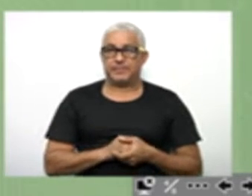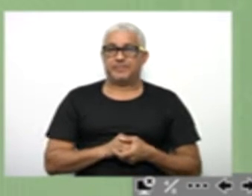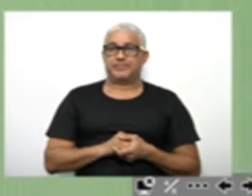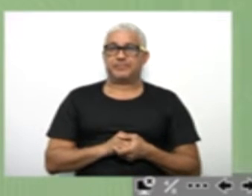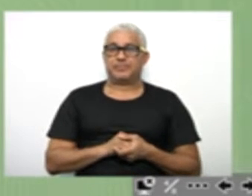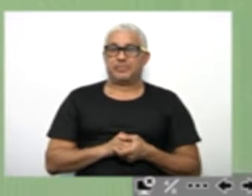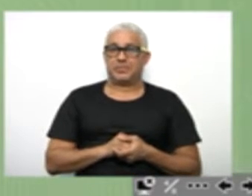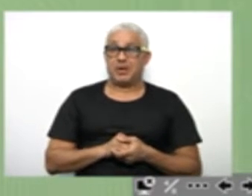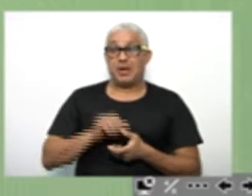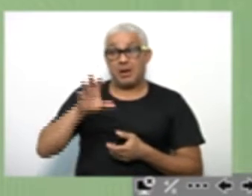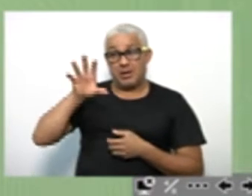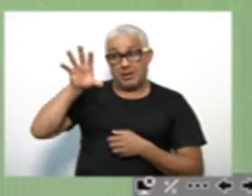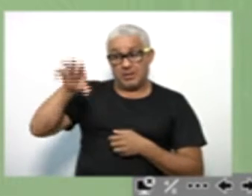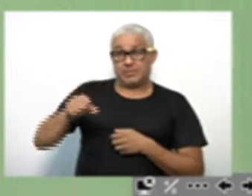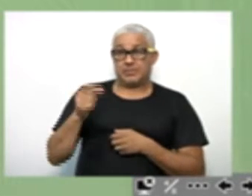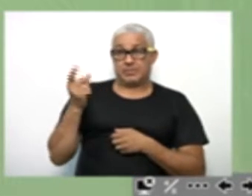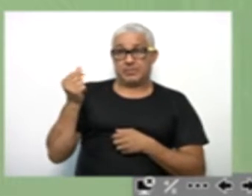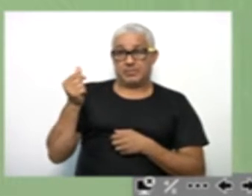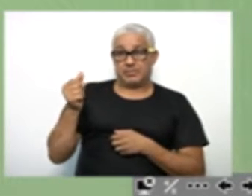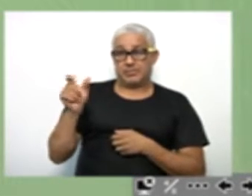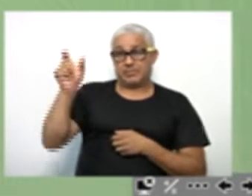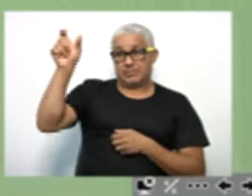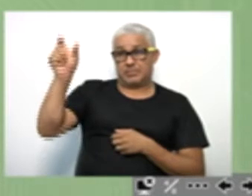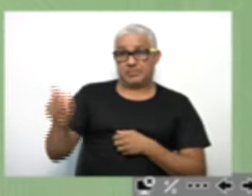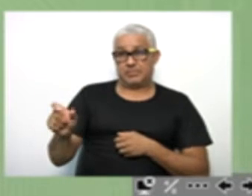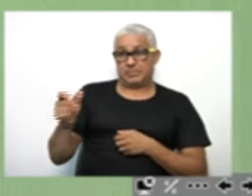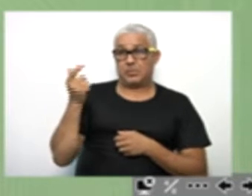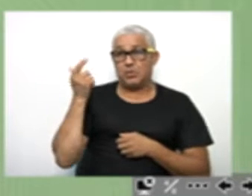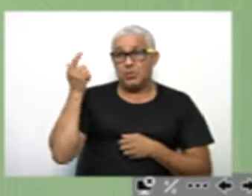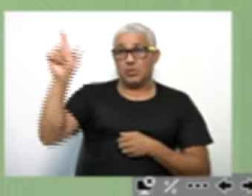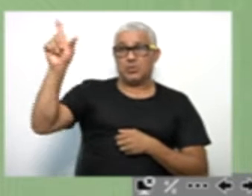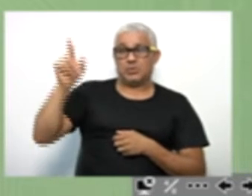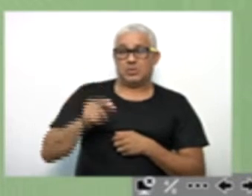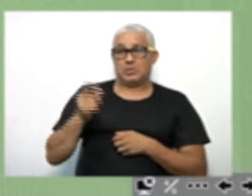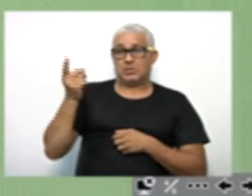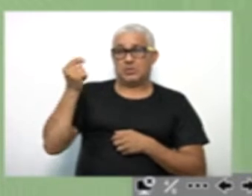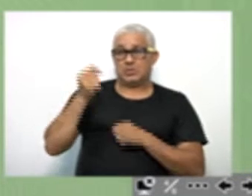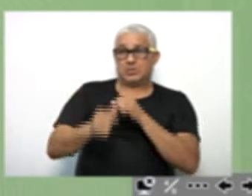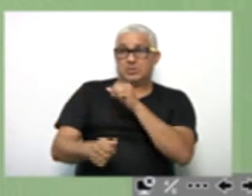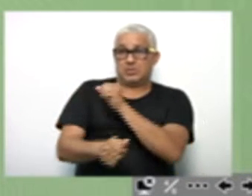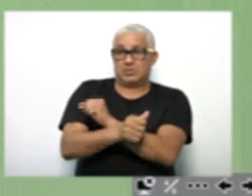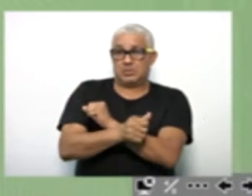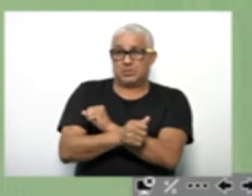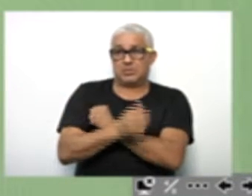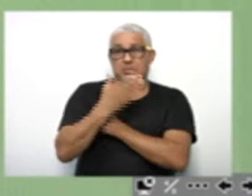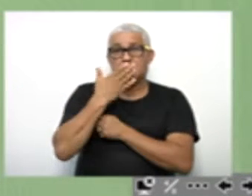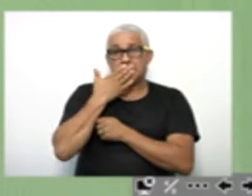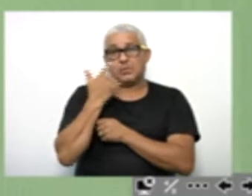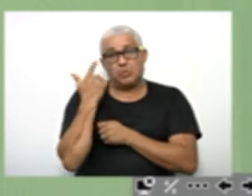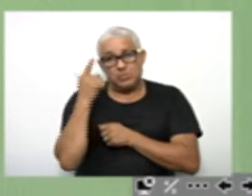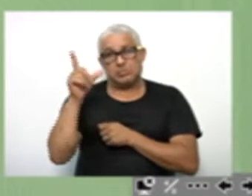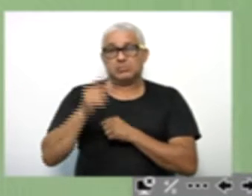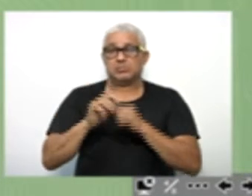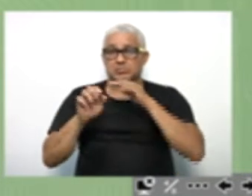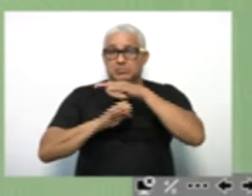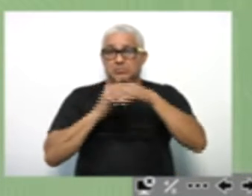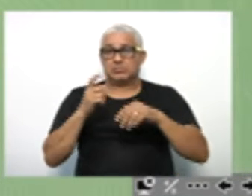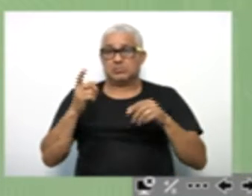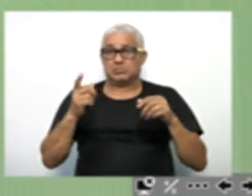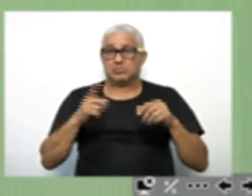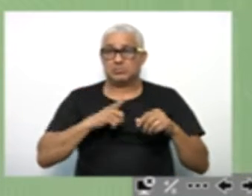do capital de terceiros através desse financiamento, que é uma outra modalidade que a empresa tem para fomentar seu